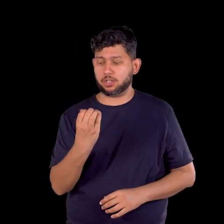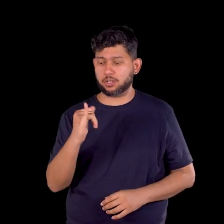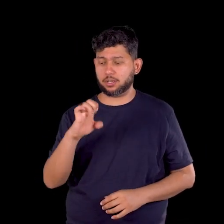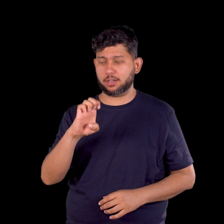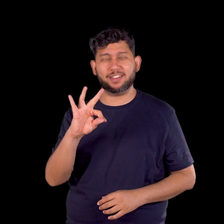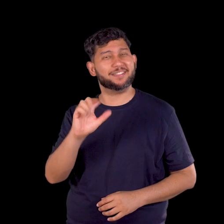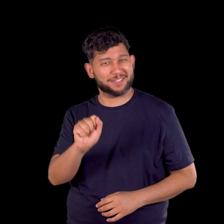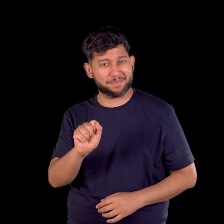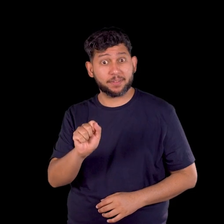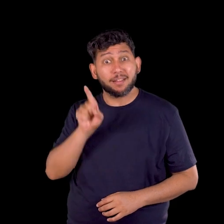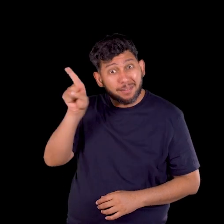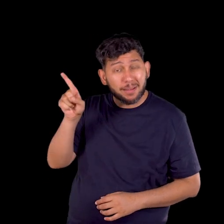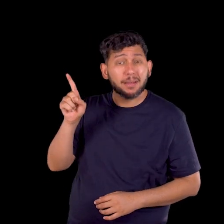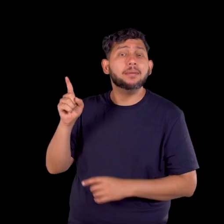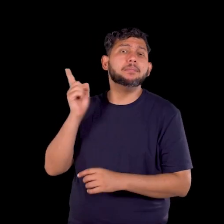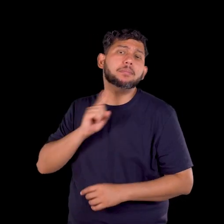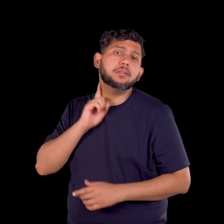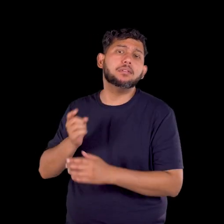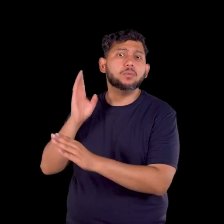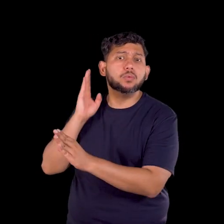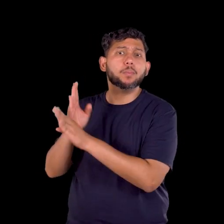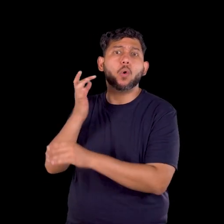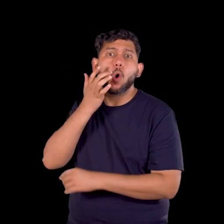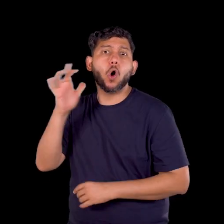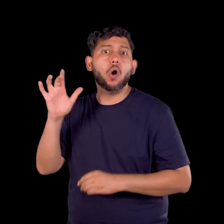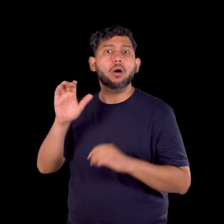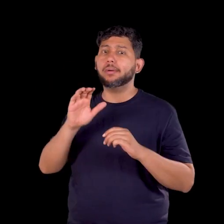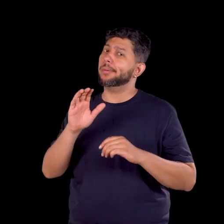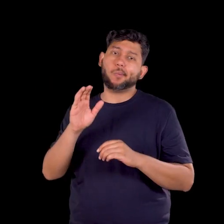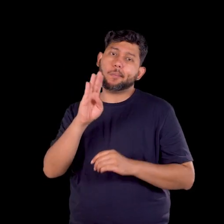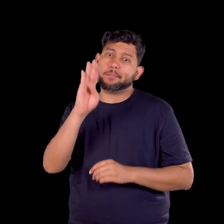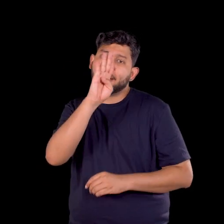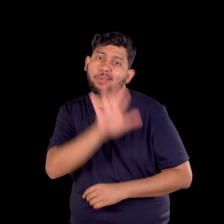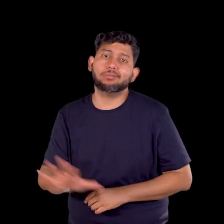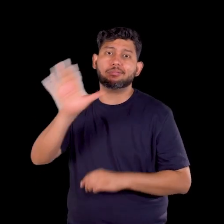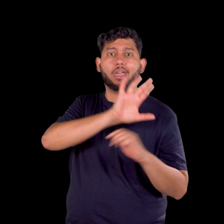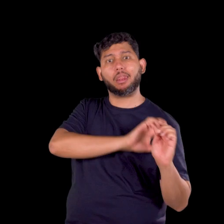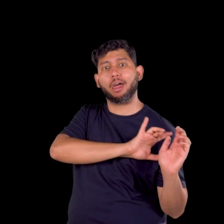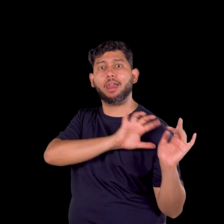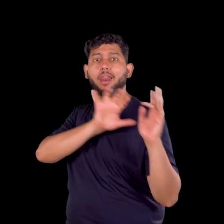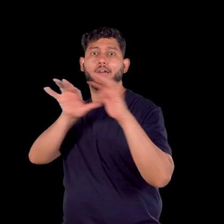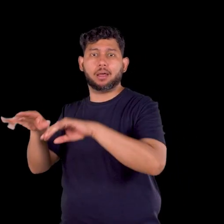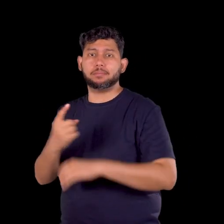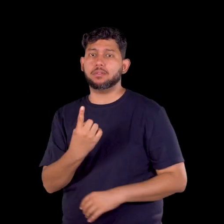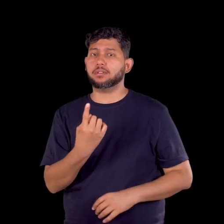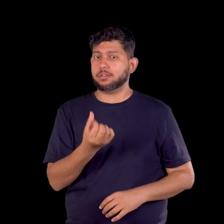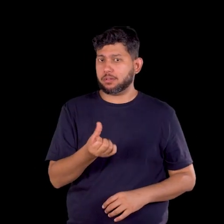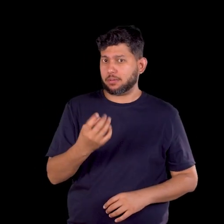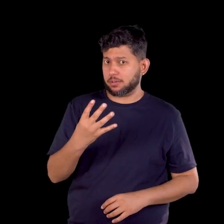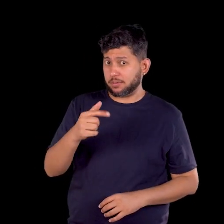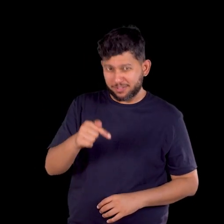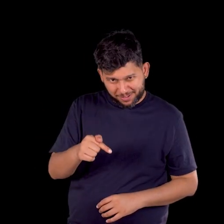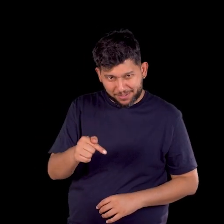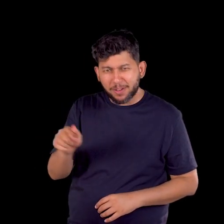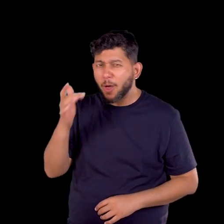do ouro em Minas Gerais mudou toda a configuração do país. E em 1647, durante o chamado Ciclo do